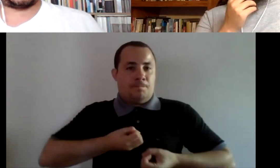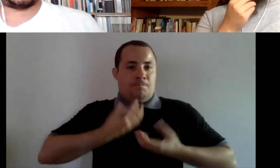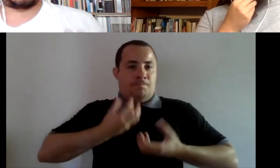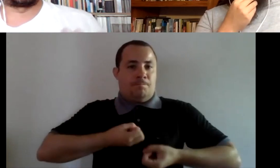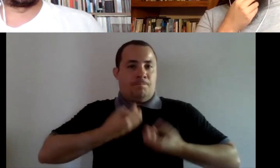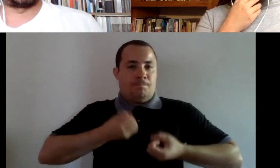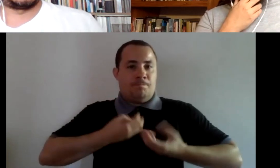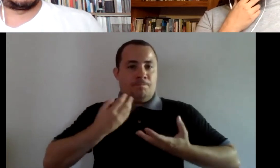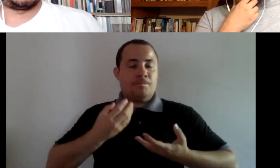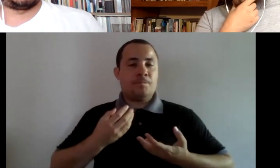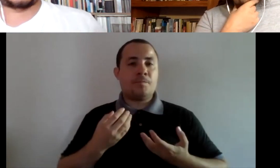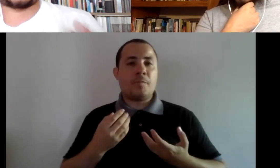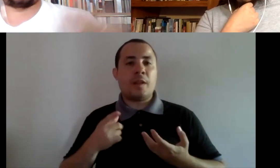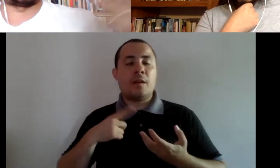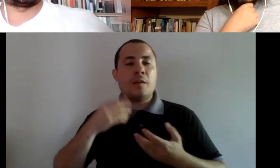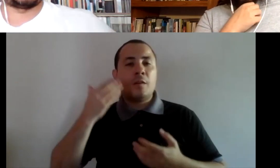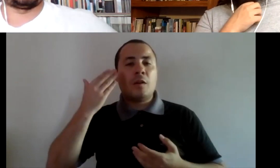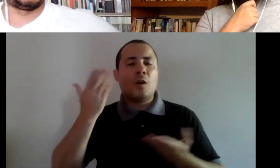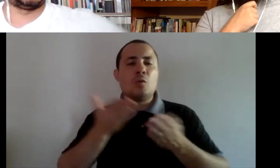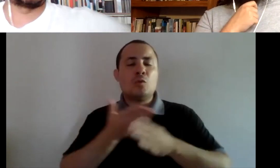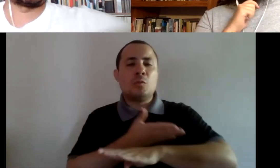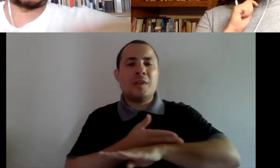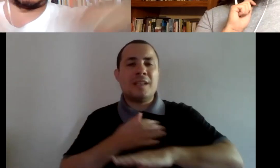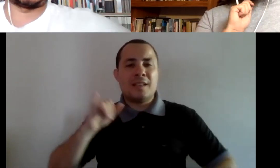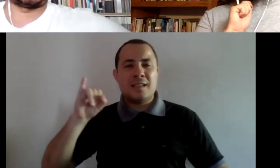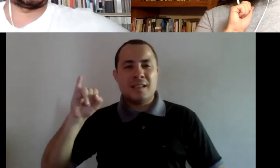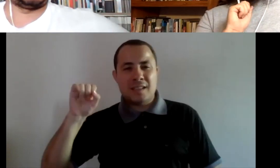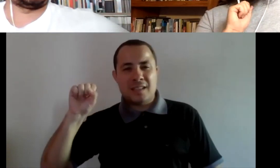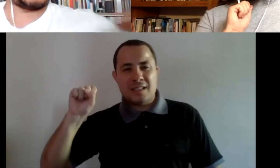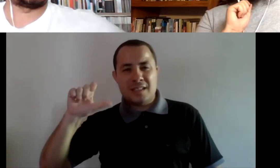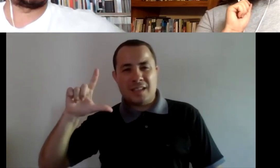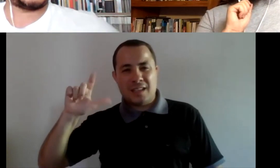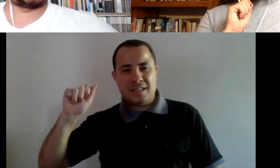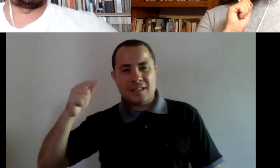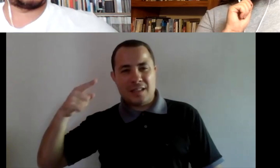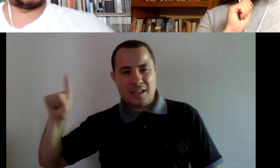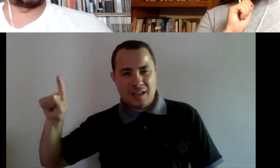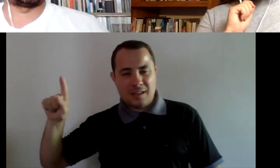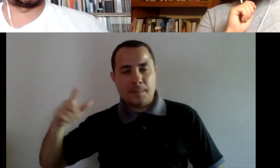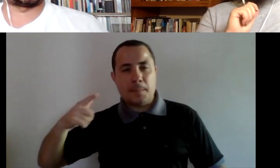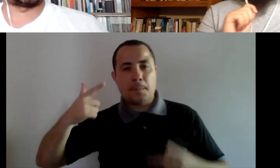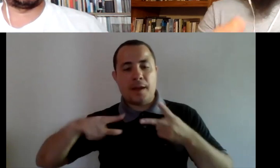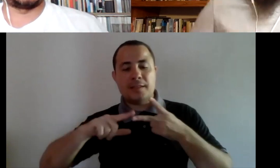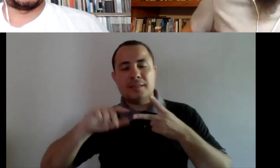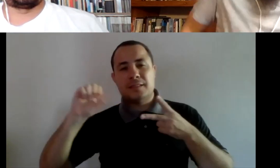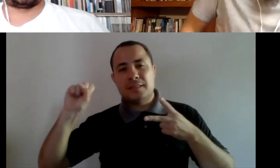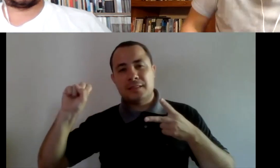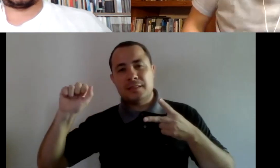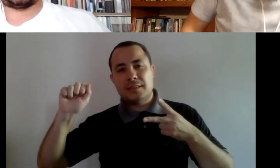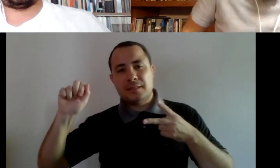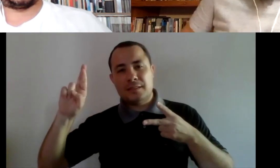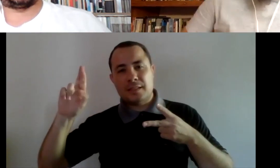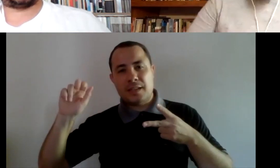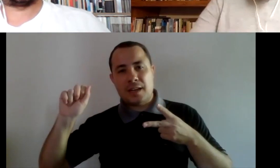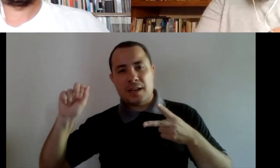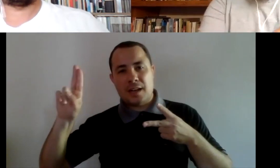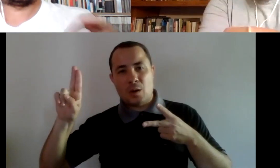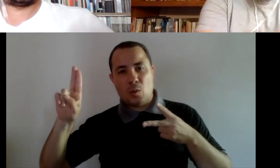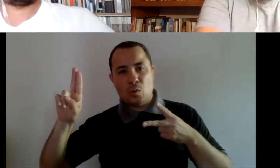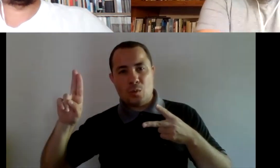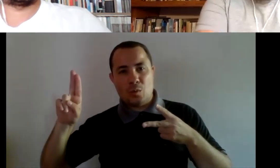dos saraus. Os saraus nas periferias, os saraus em vários lugares do país acontecendo, você tem